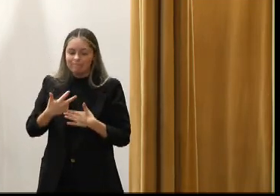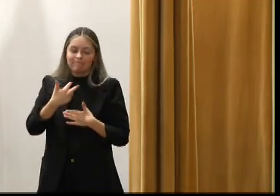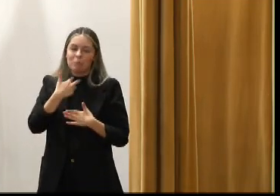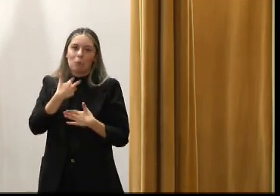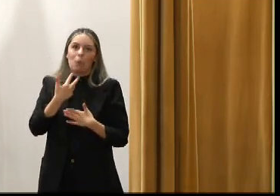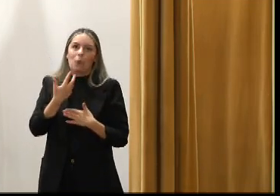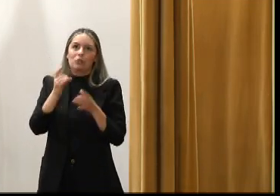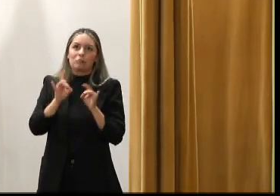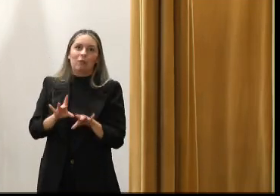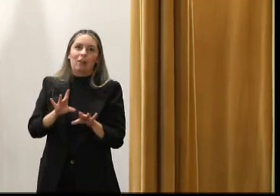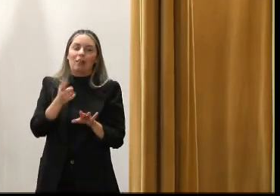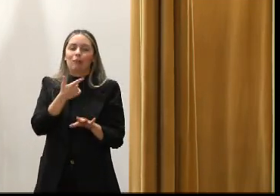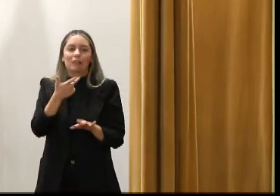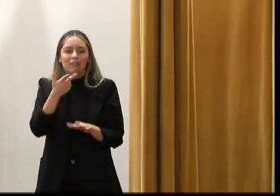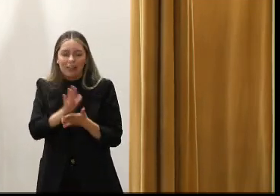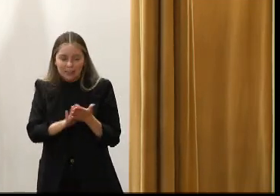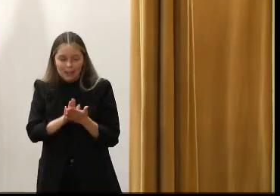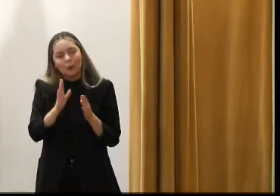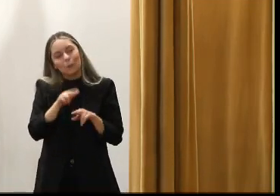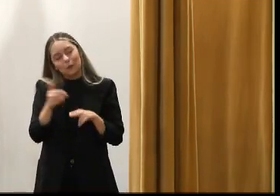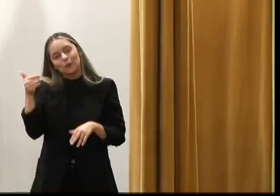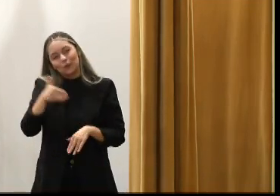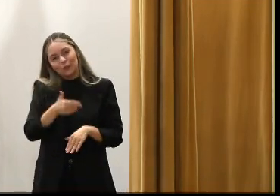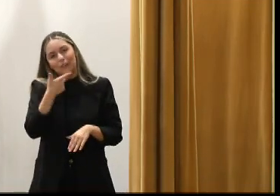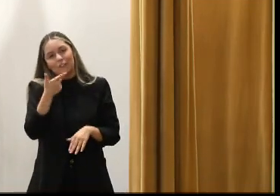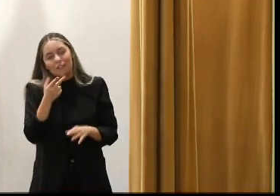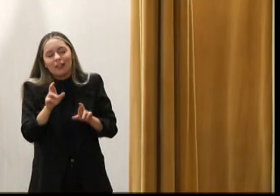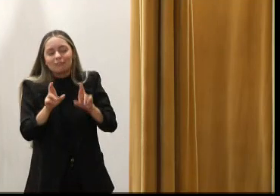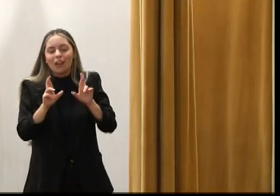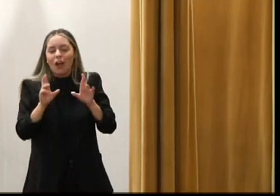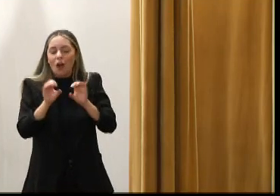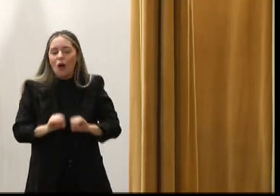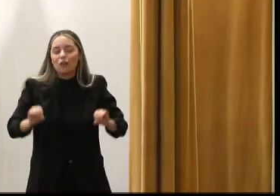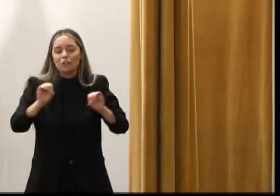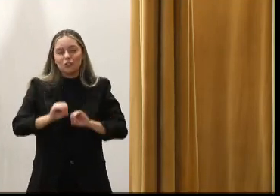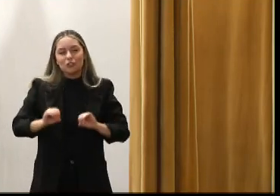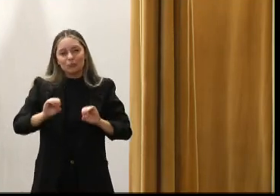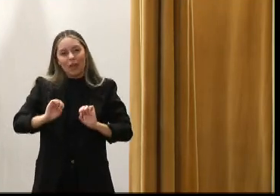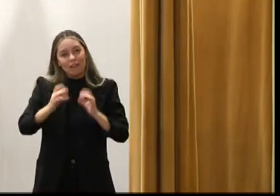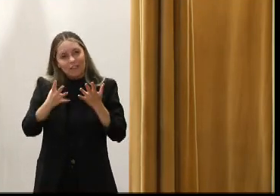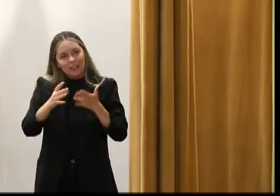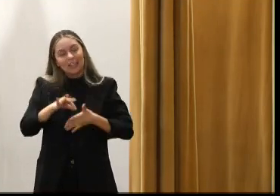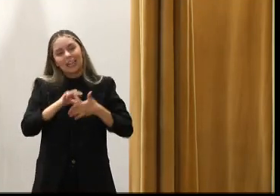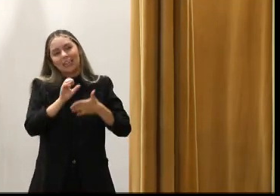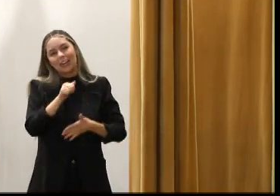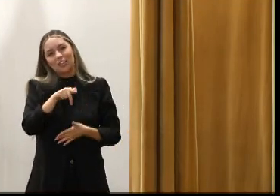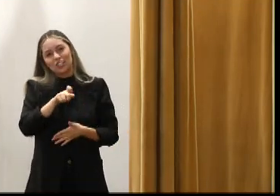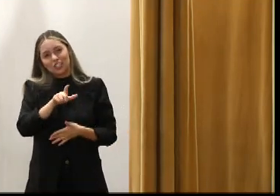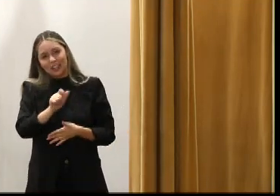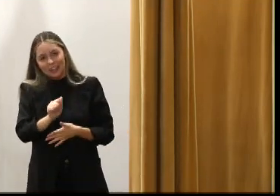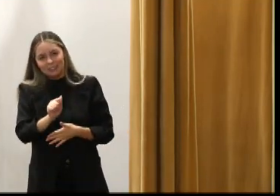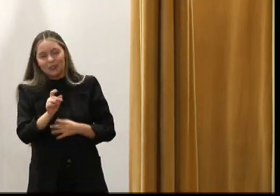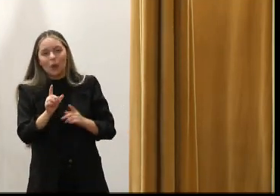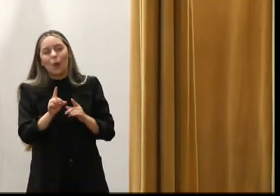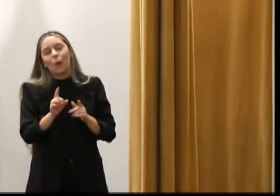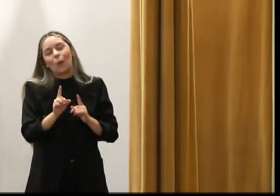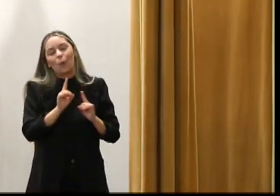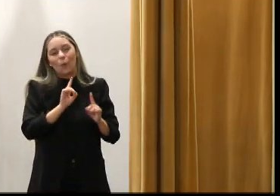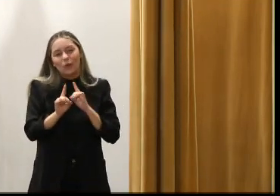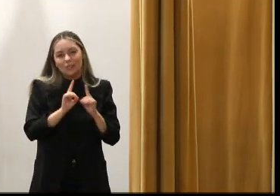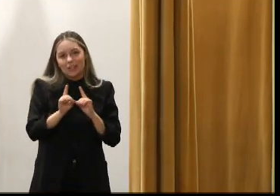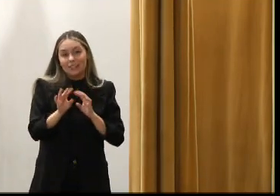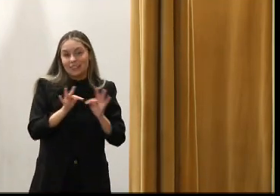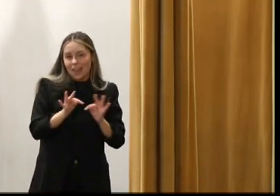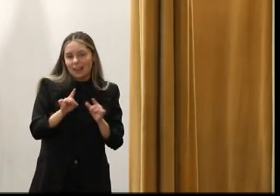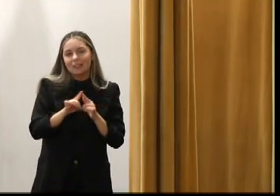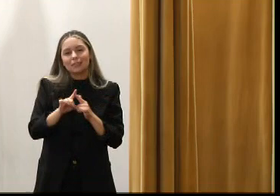deixar de passar aqui para desejar um incrível evento liderado pela Ângela, nossa coordenadora técnica, nosso secretário adjunto,